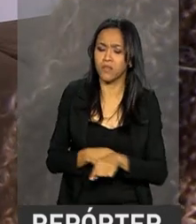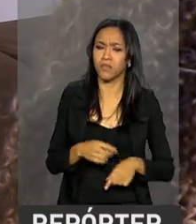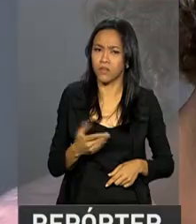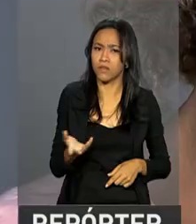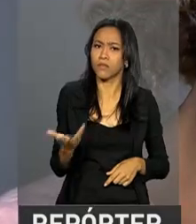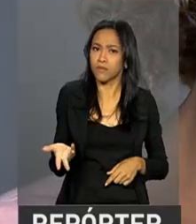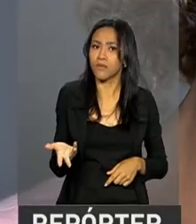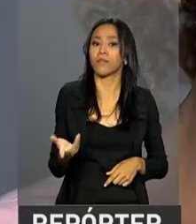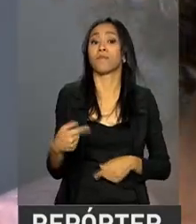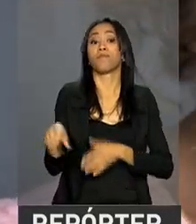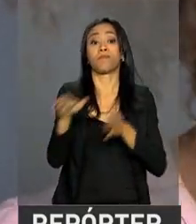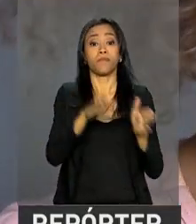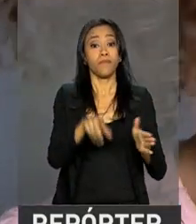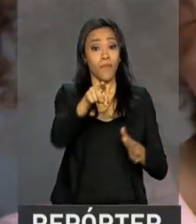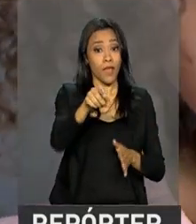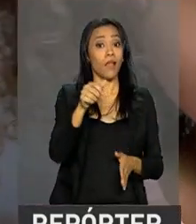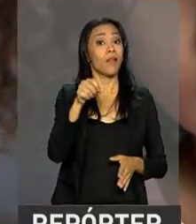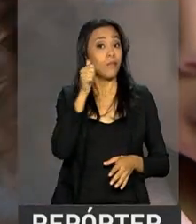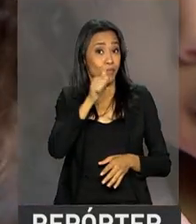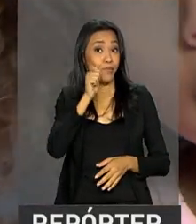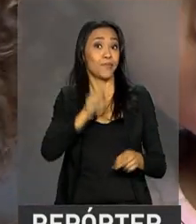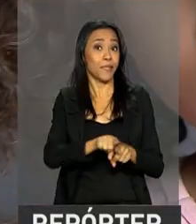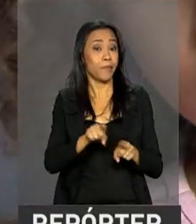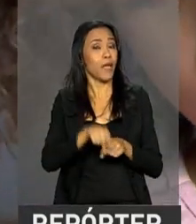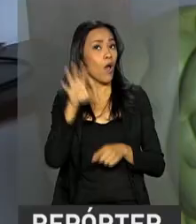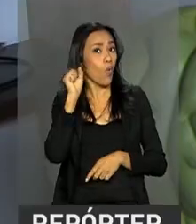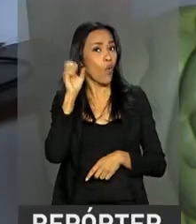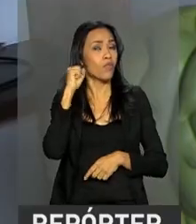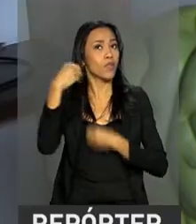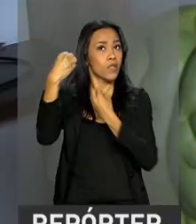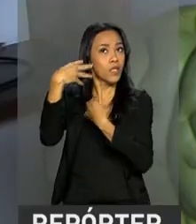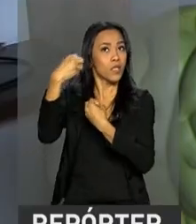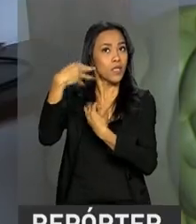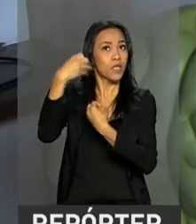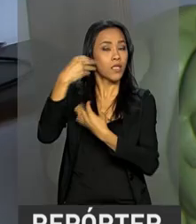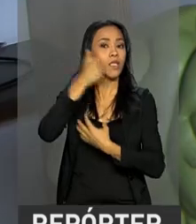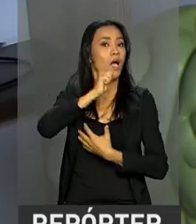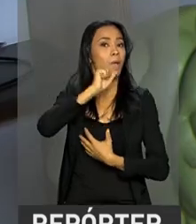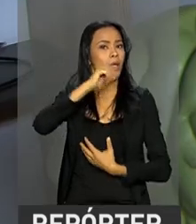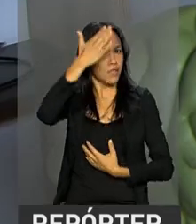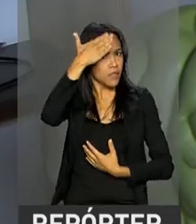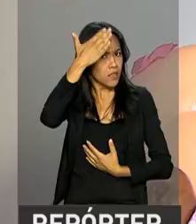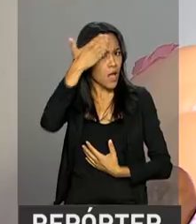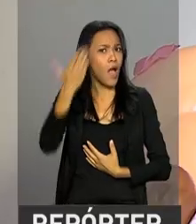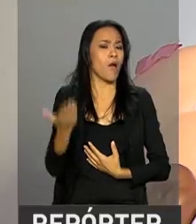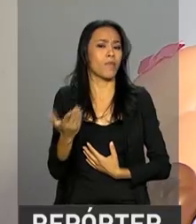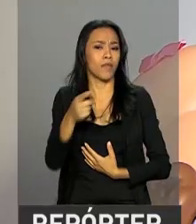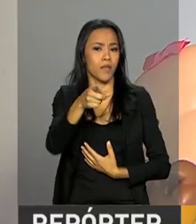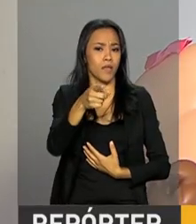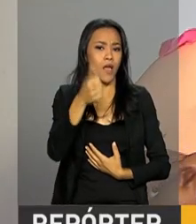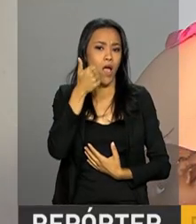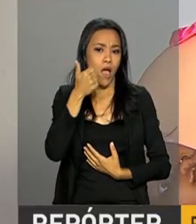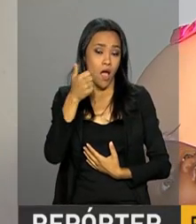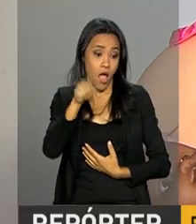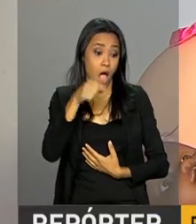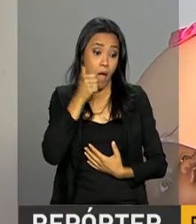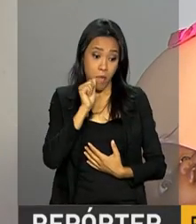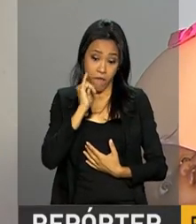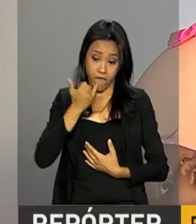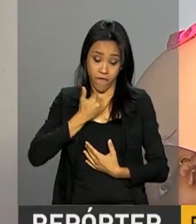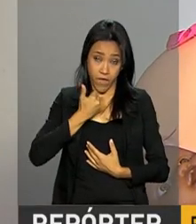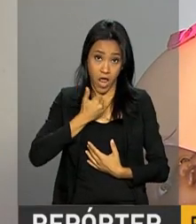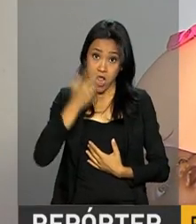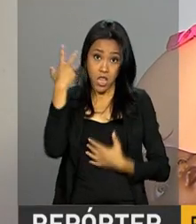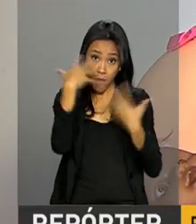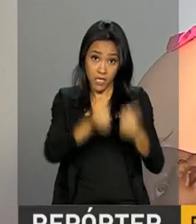e eduarda houve direitinho as orientações da mãe e já tem a lição na ponta da língua ela sempre fala pra mim não